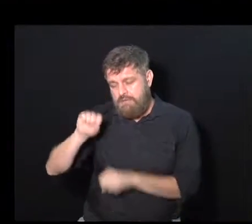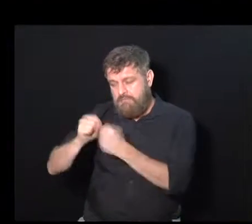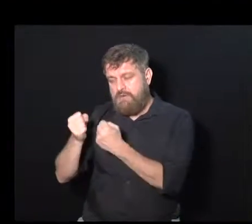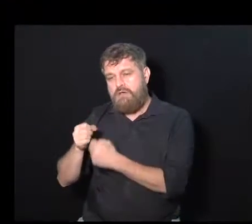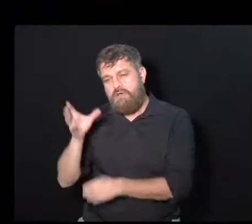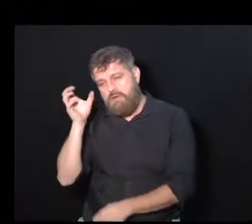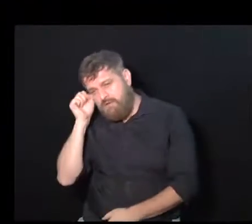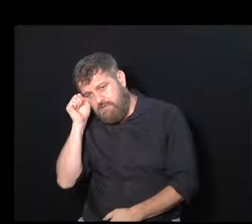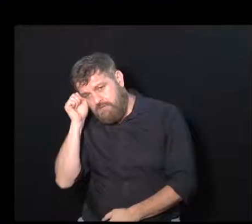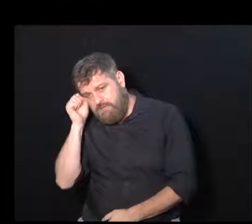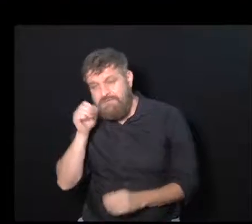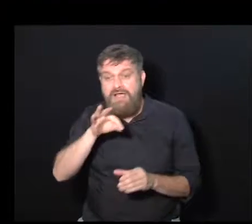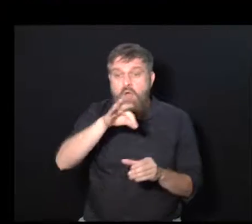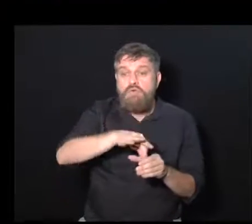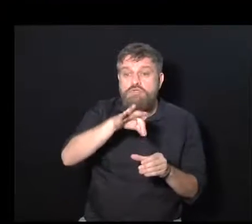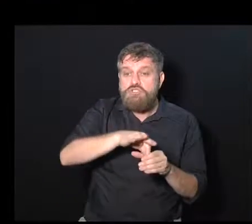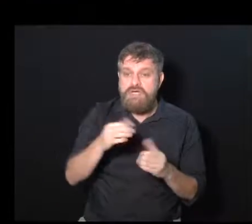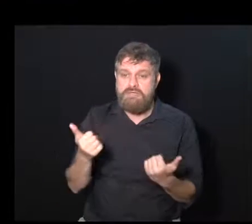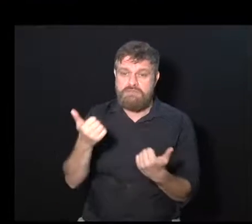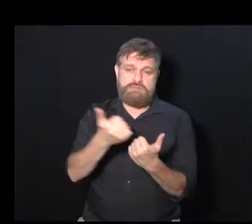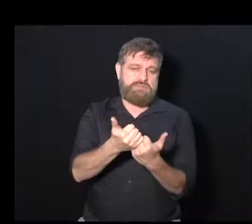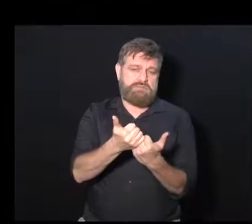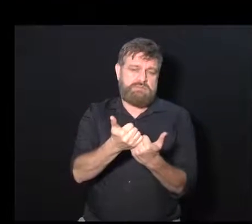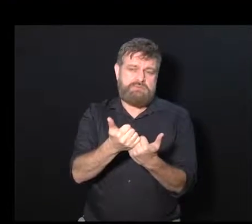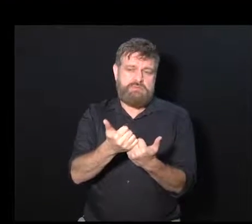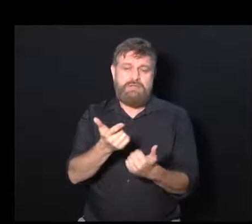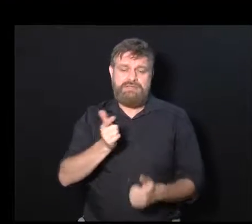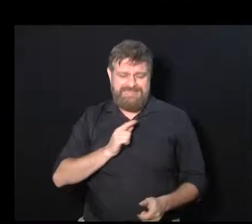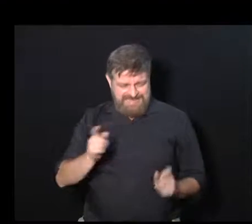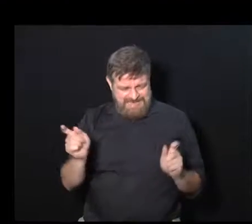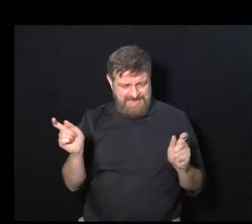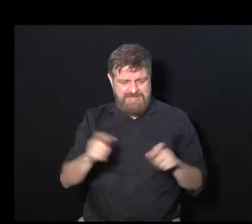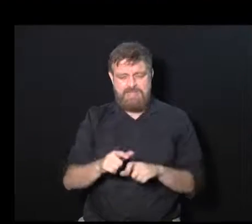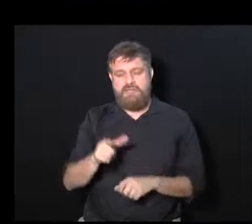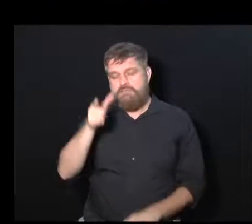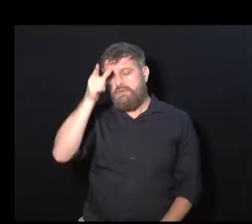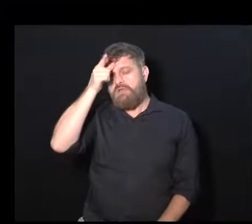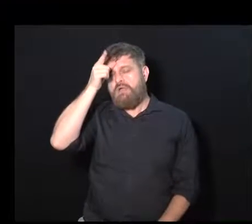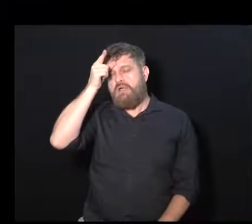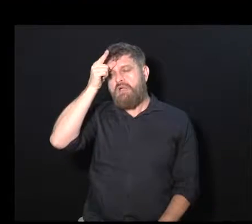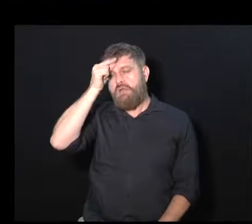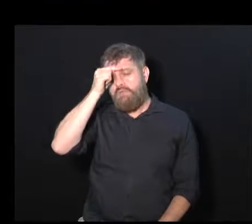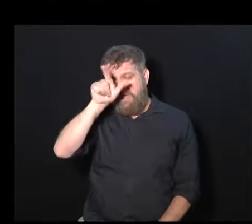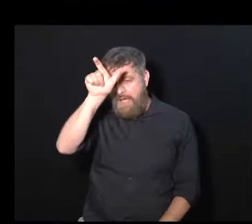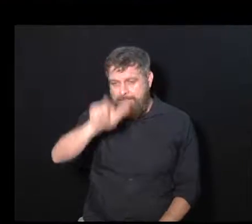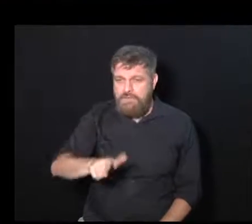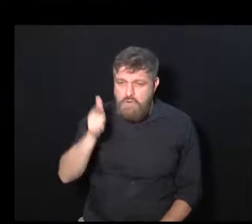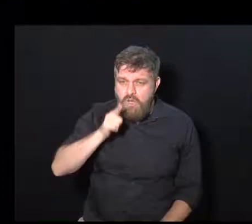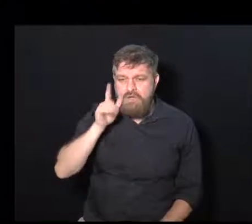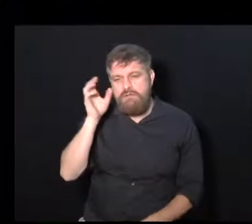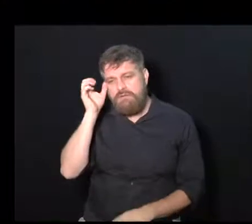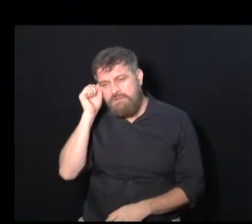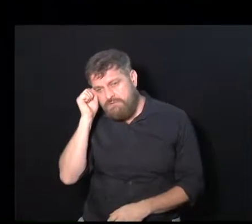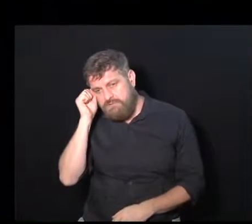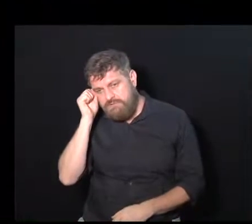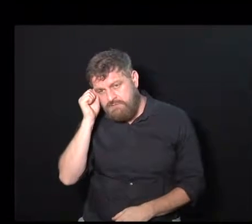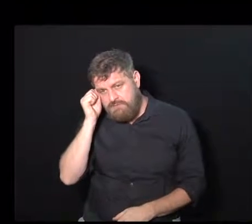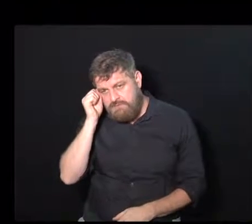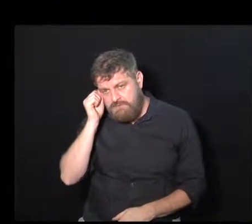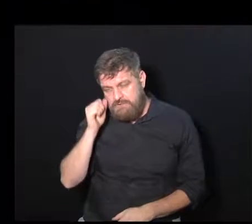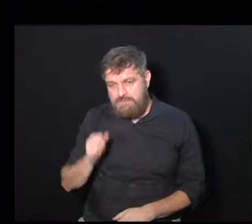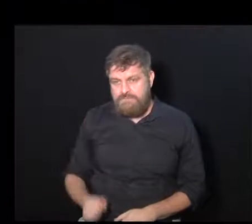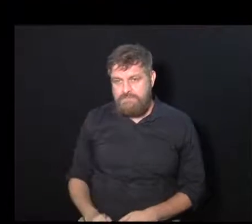utilizar um chá de cidreira. Então, vai melhorando os hábitos de vida